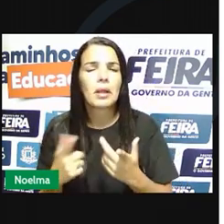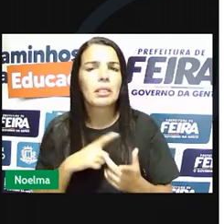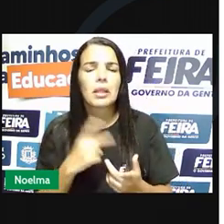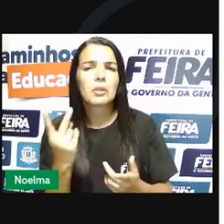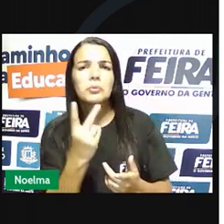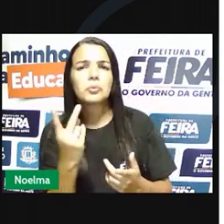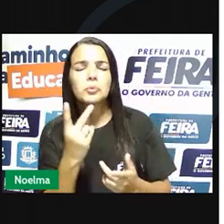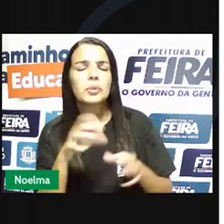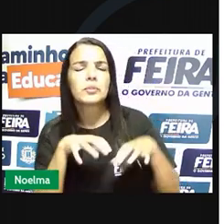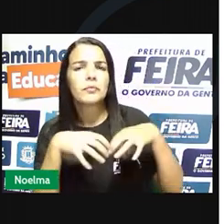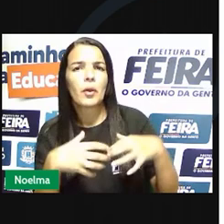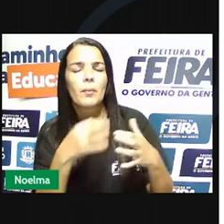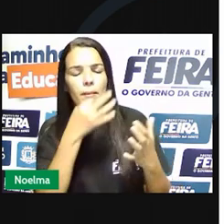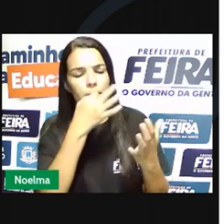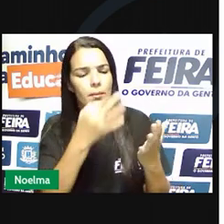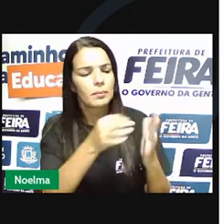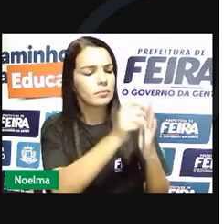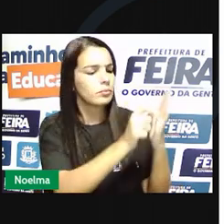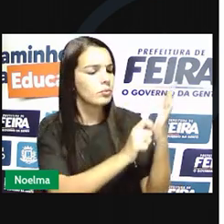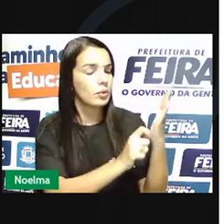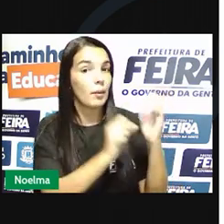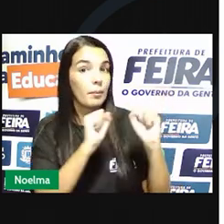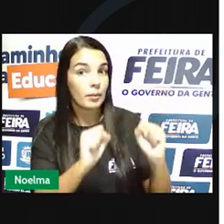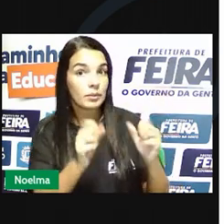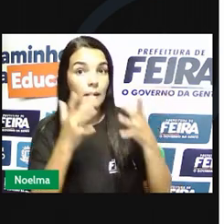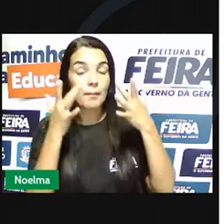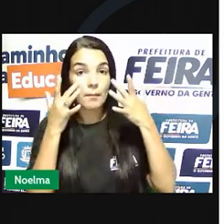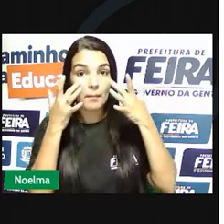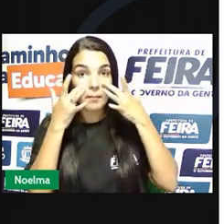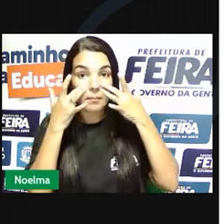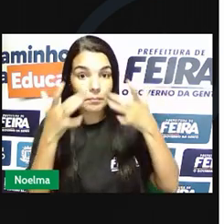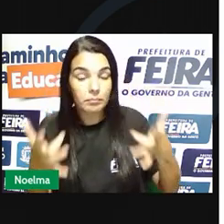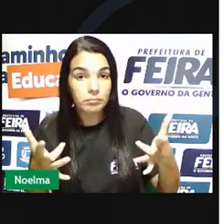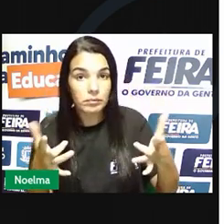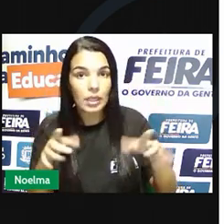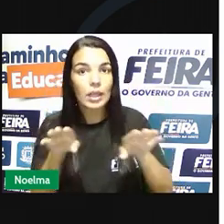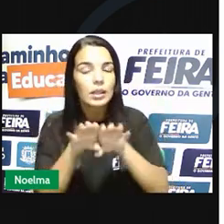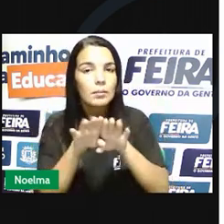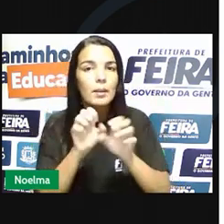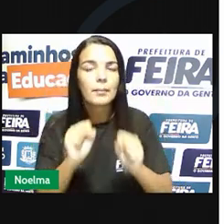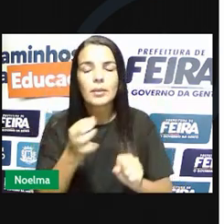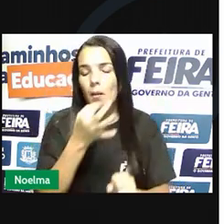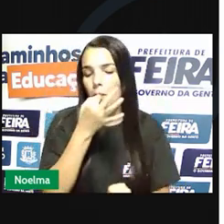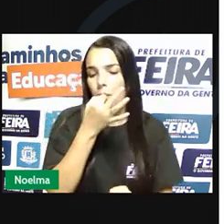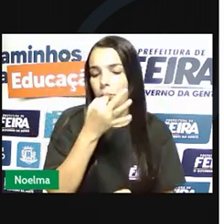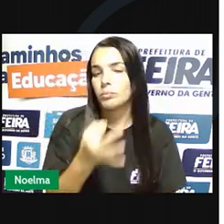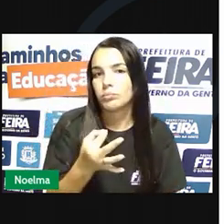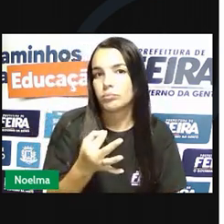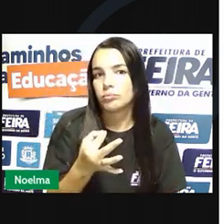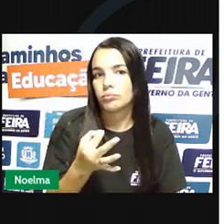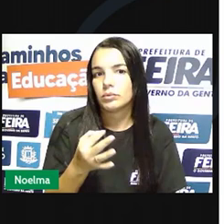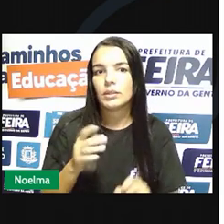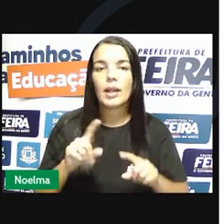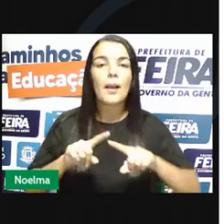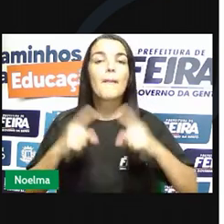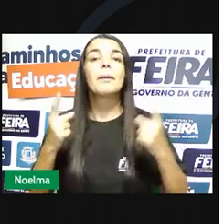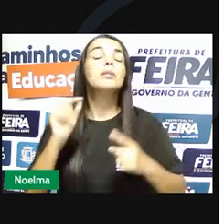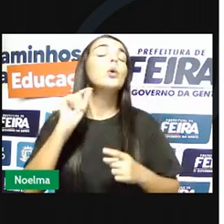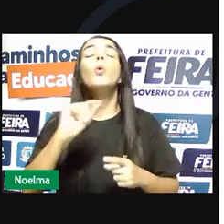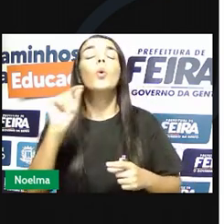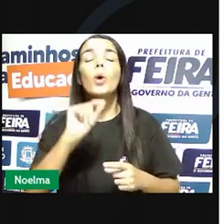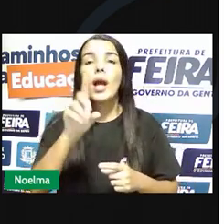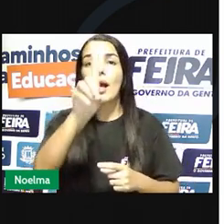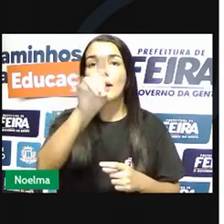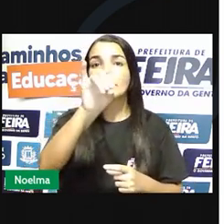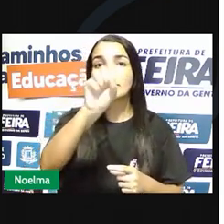tipos. Ela pode ser uma dissertação expositiva ou uma dissertação argumentativa. Professor, primeiro, me ajuda aí, o que é dissertar? Muito